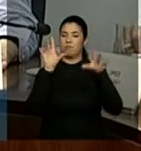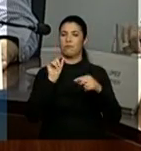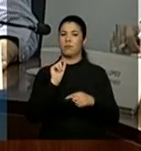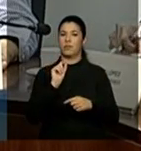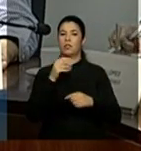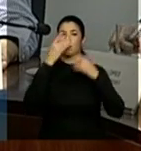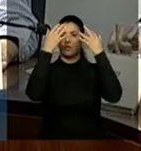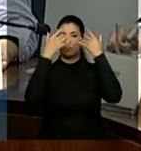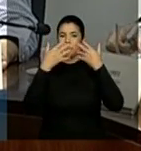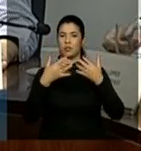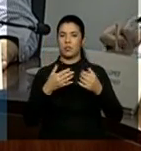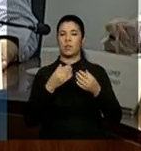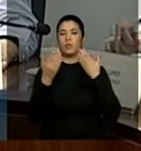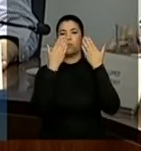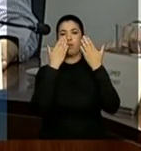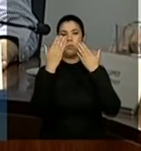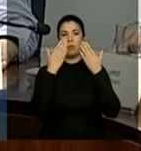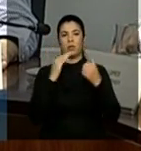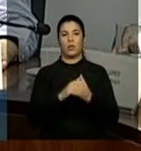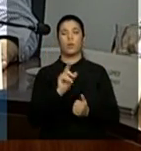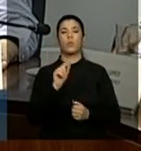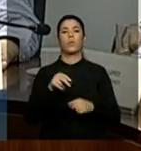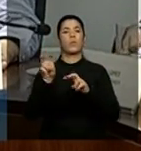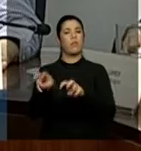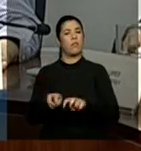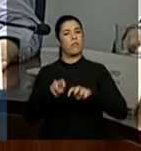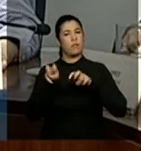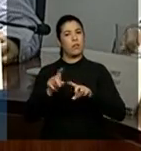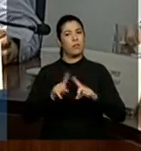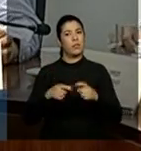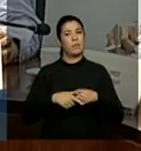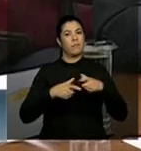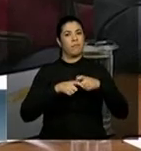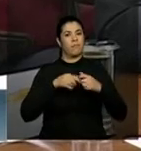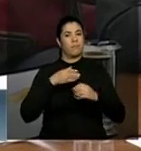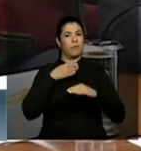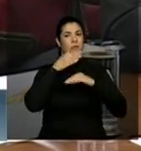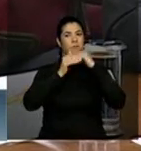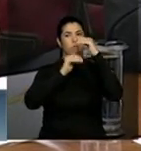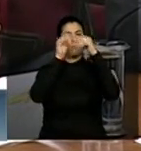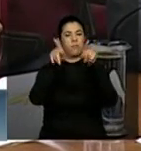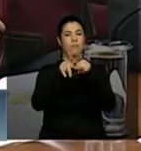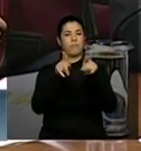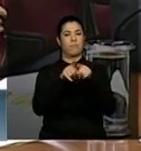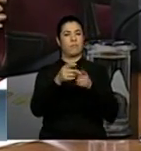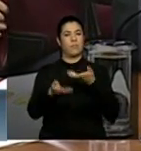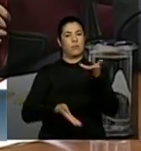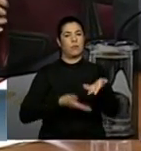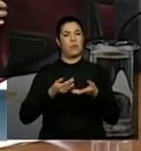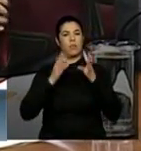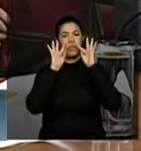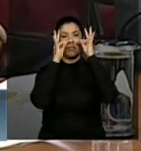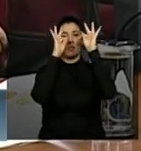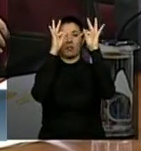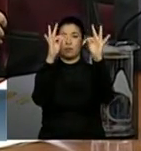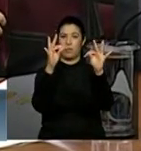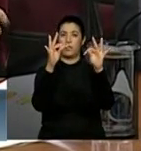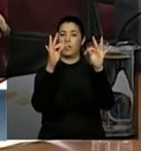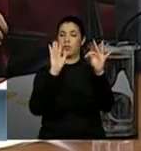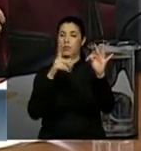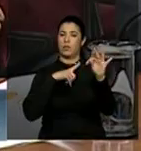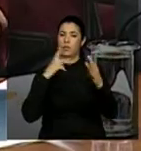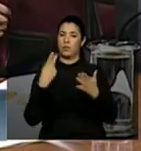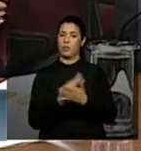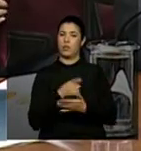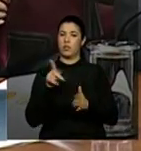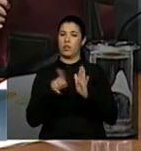pelo Adame, com relação à agricultura, mas um avanço muito grande com relação até às tecnologias desenvolvidas